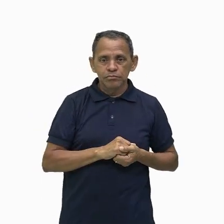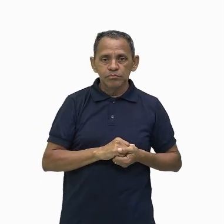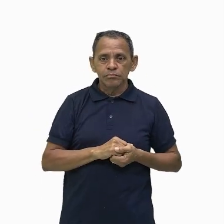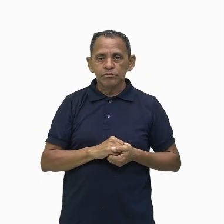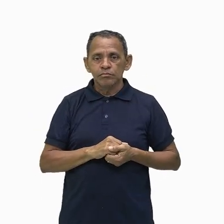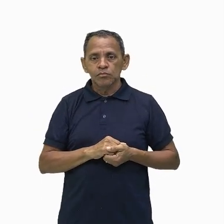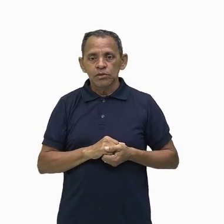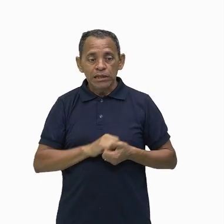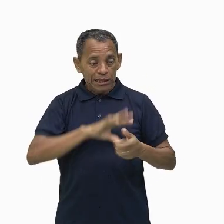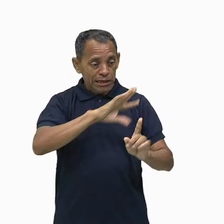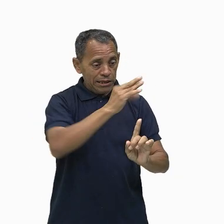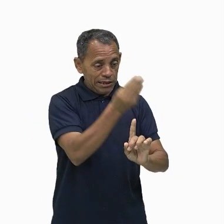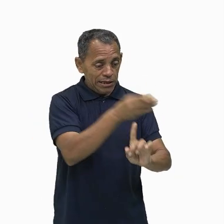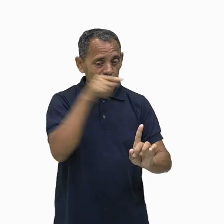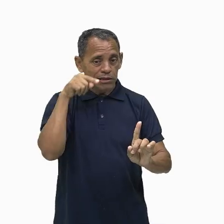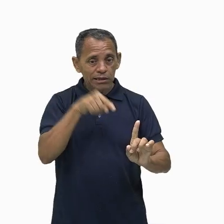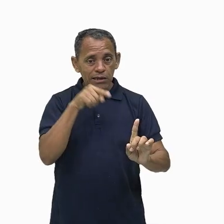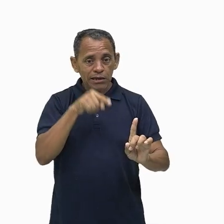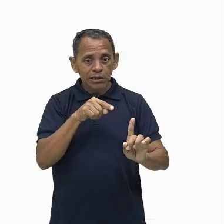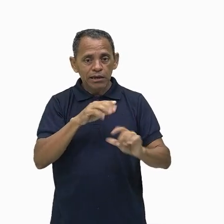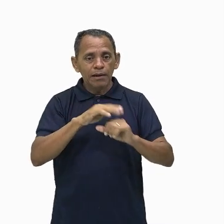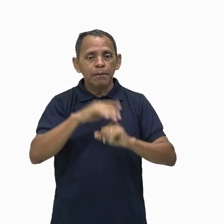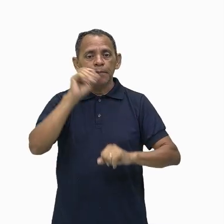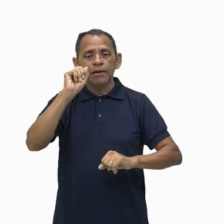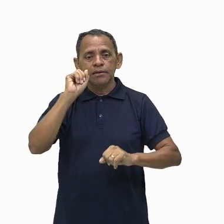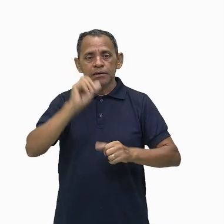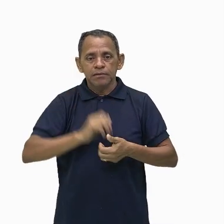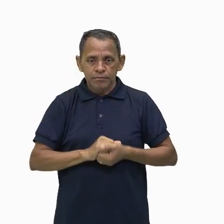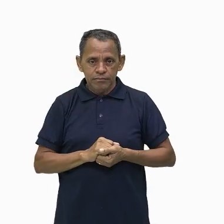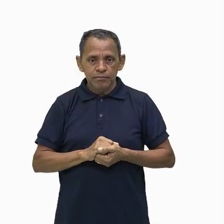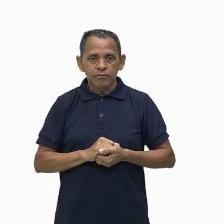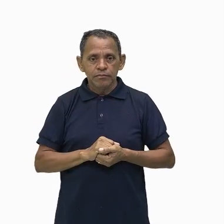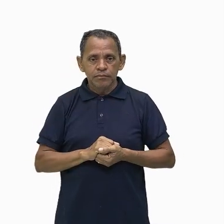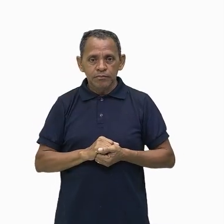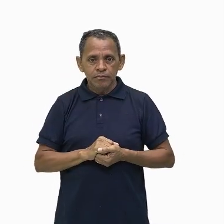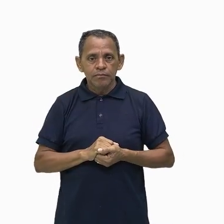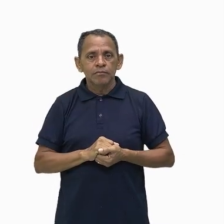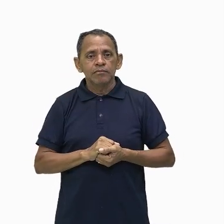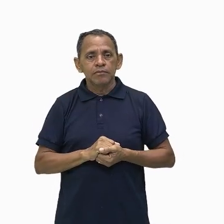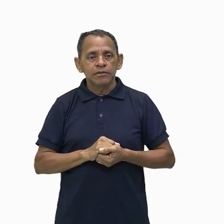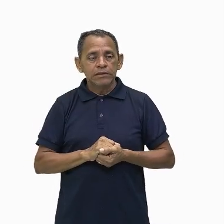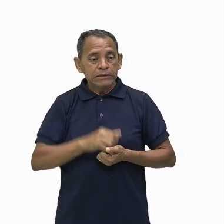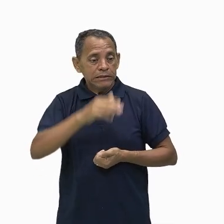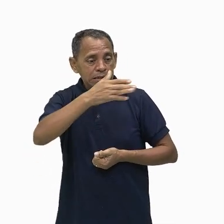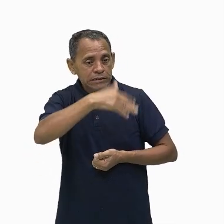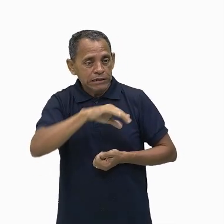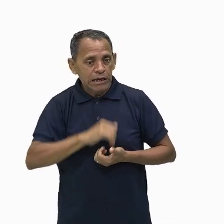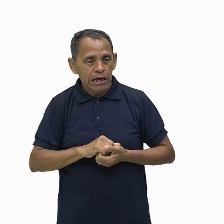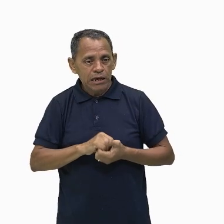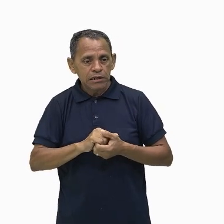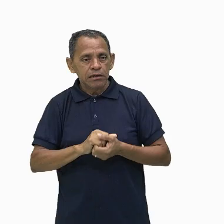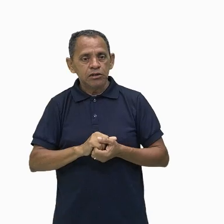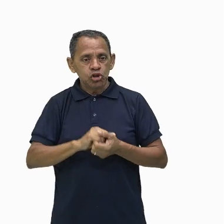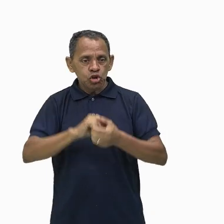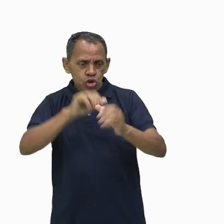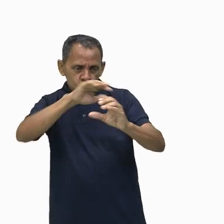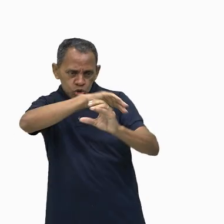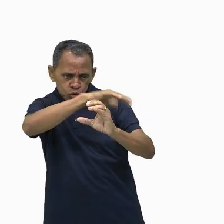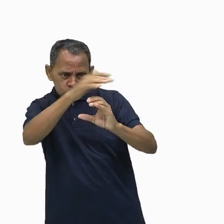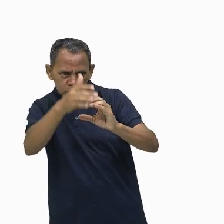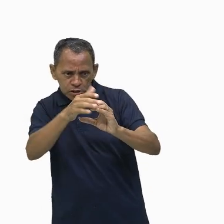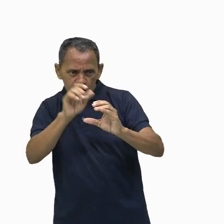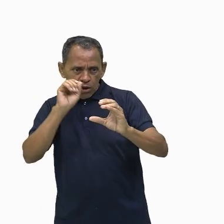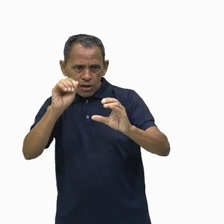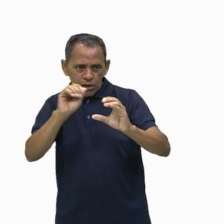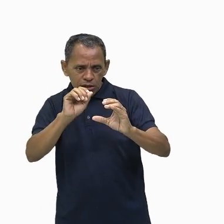arte, ela é muito mais do que esse olhar superficial. Ela é aquilo que nos move, é